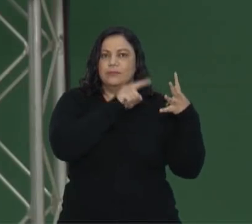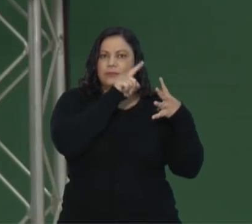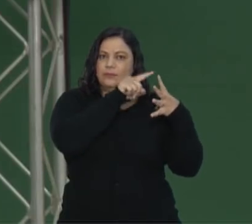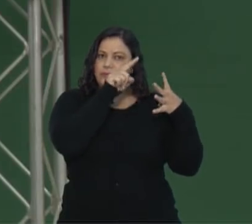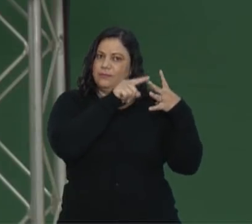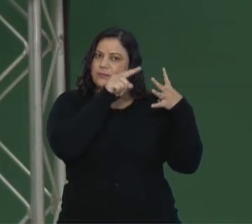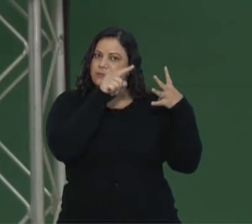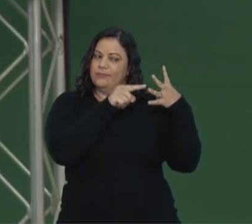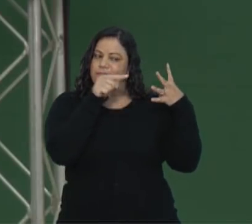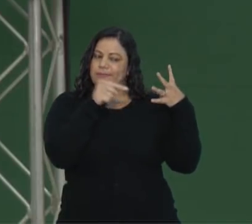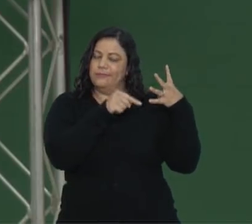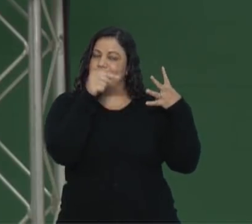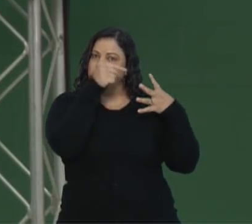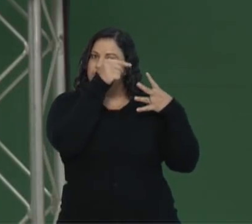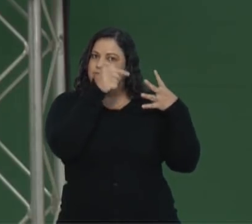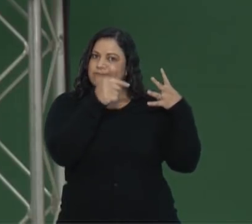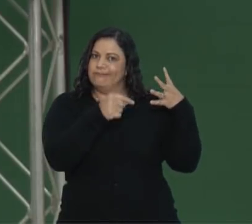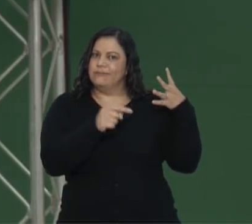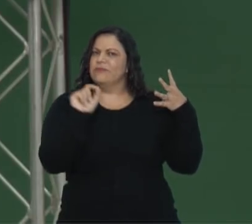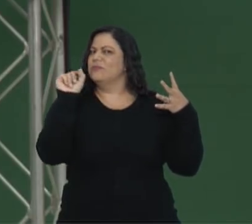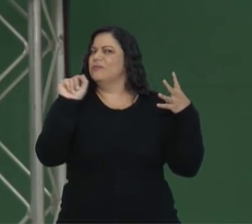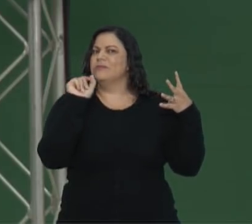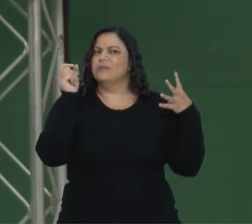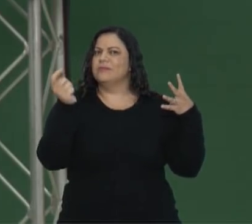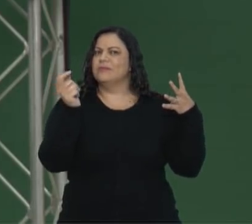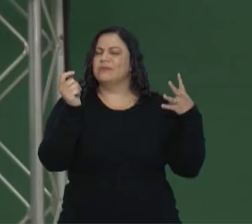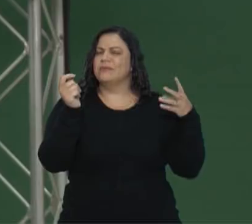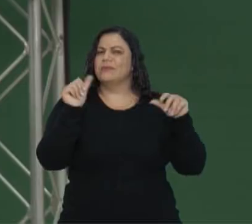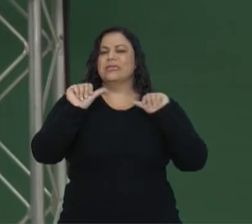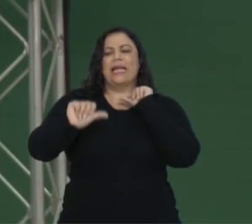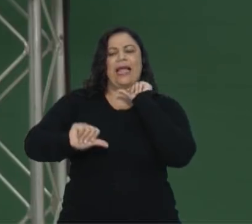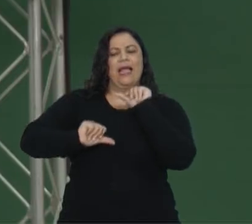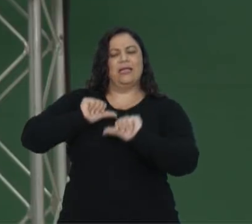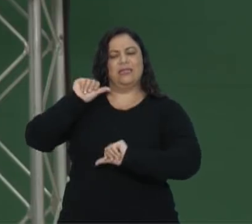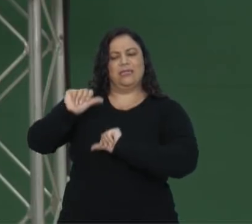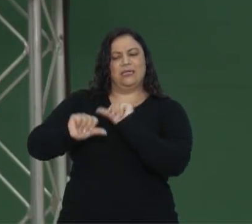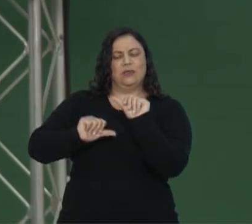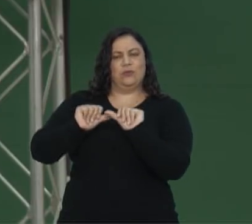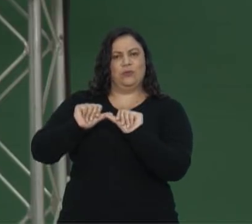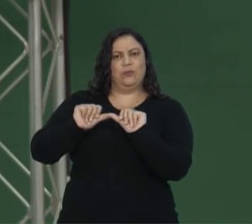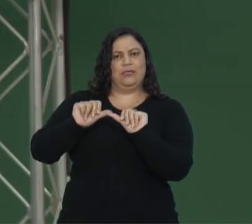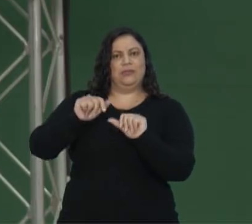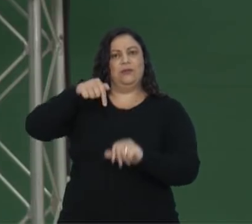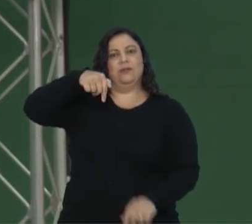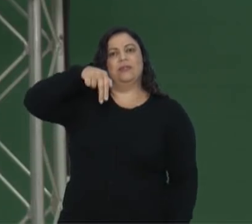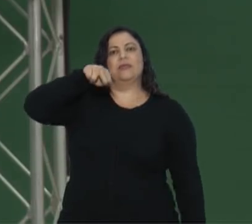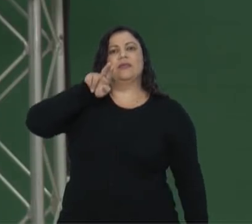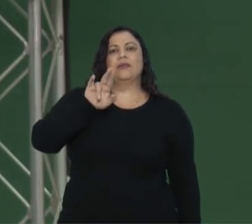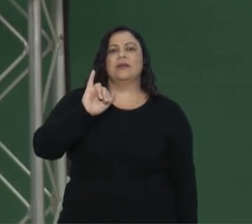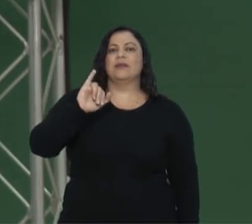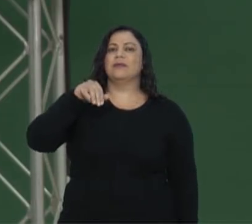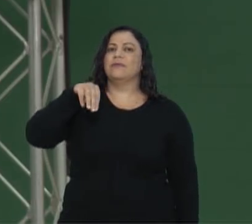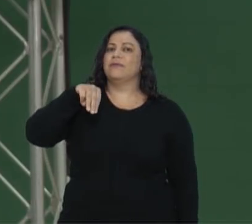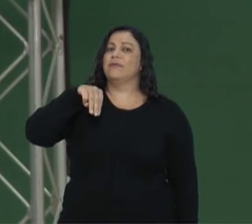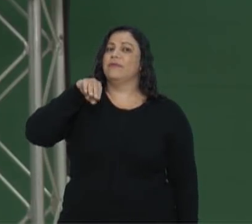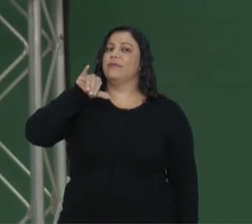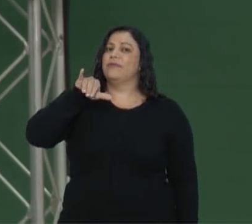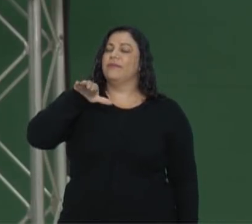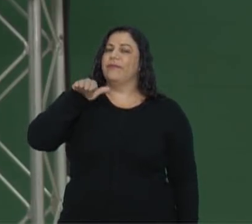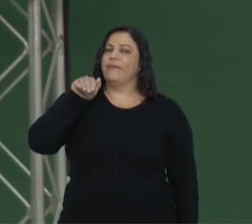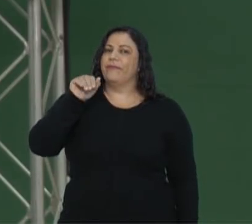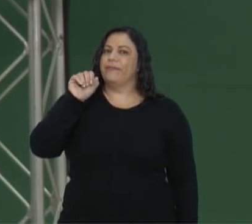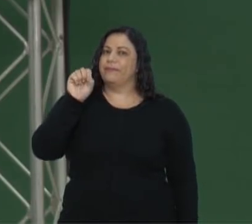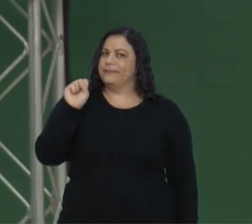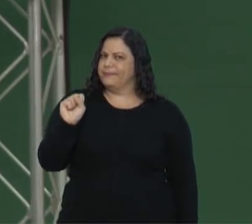vocês, quais delas são transformações químicas? Será que é a letra